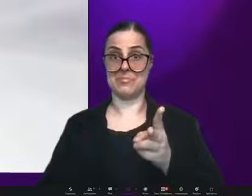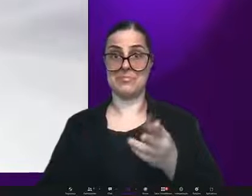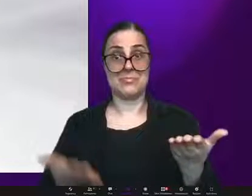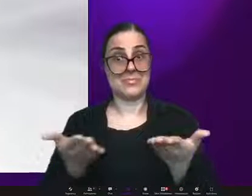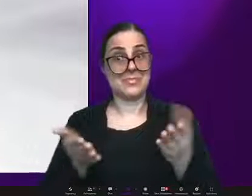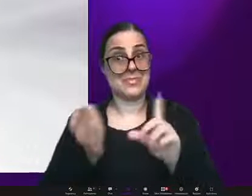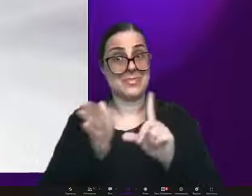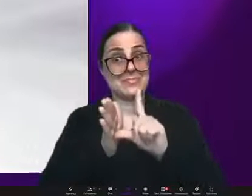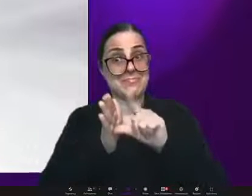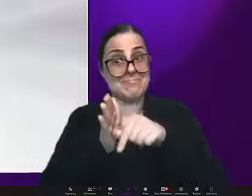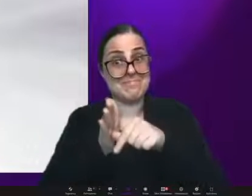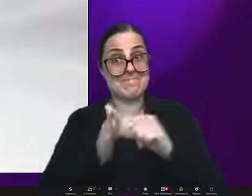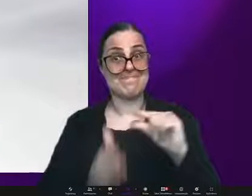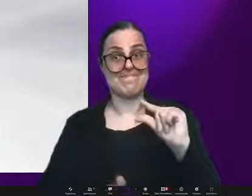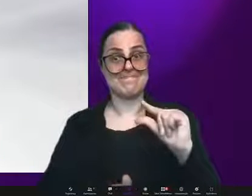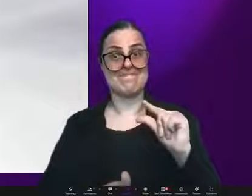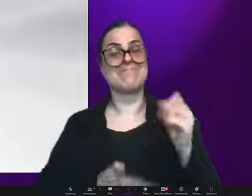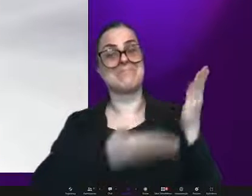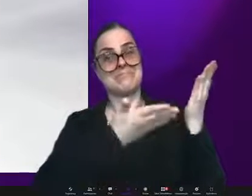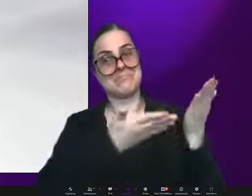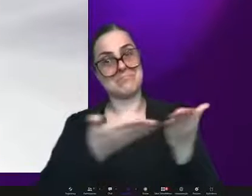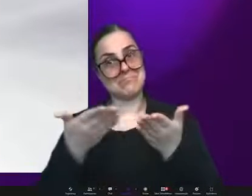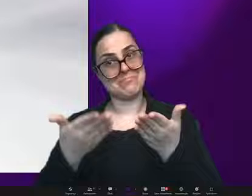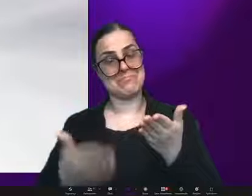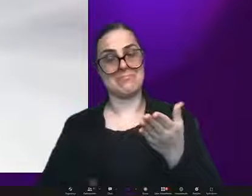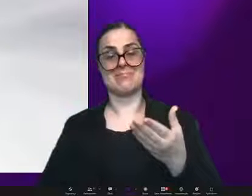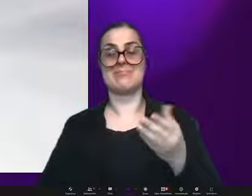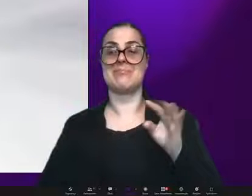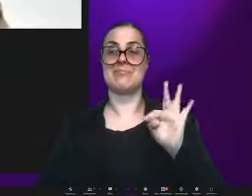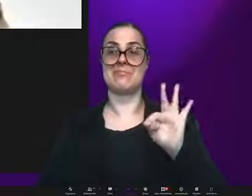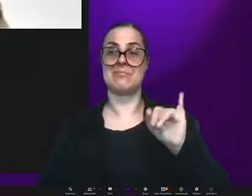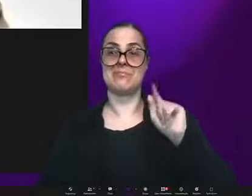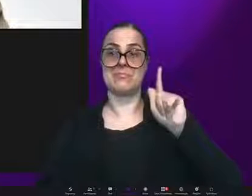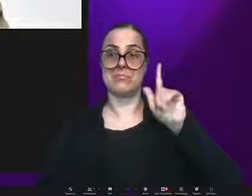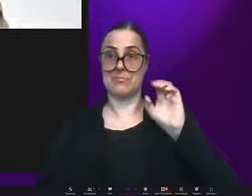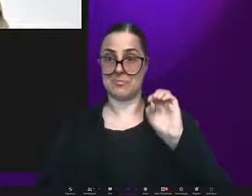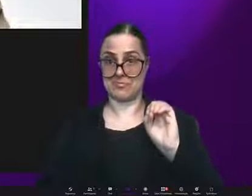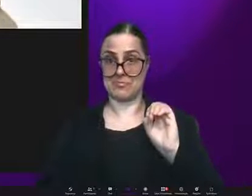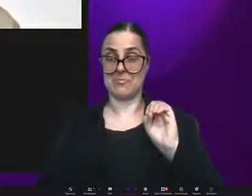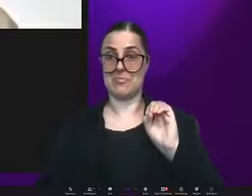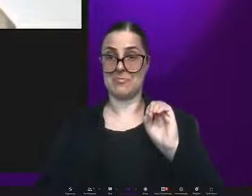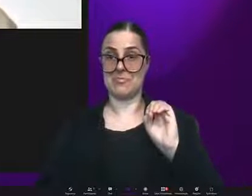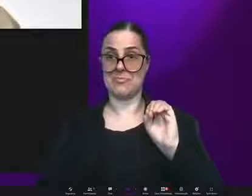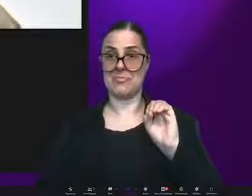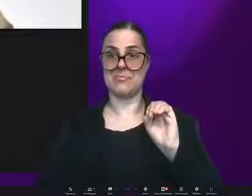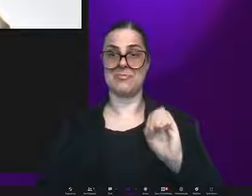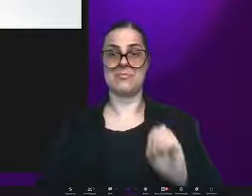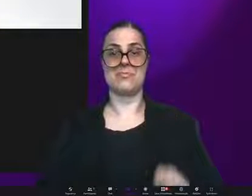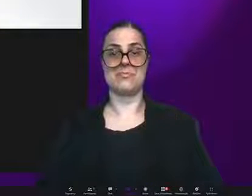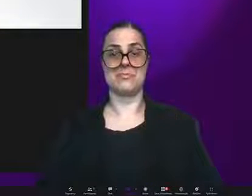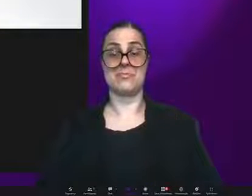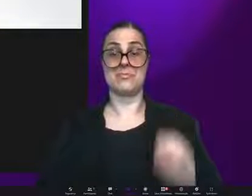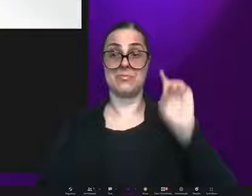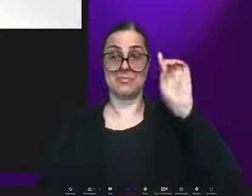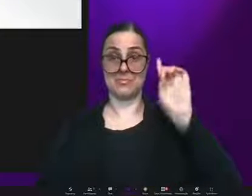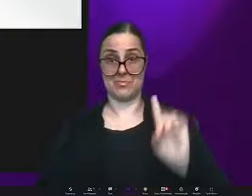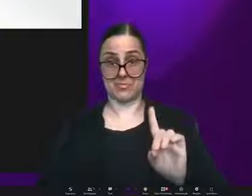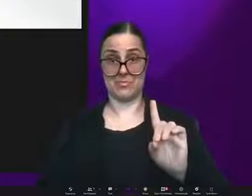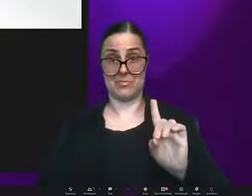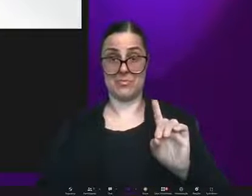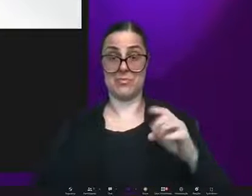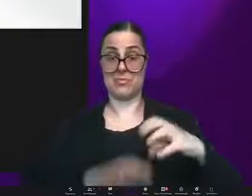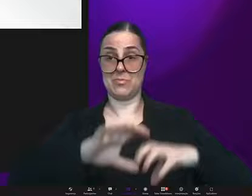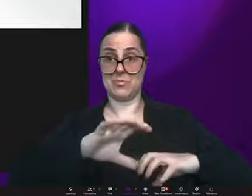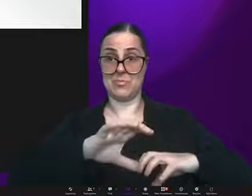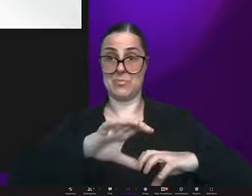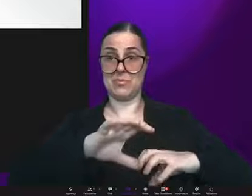atraso. Gostaria de convidar o Tiago Reis. O Tiago é diretor de transplante renal da